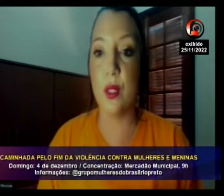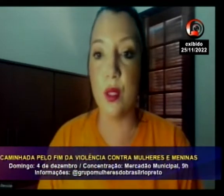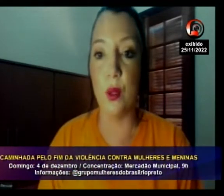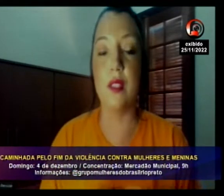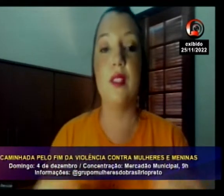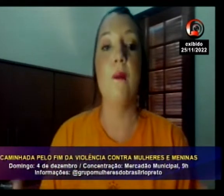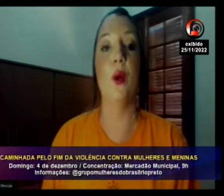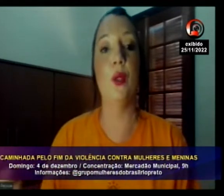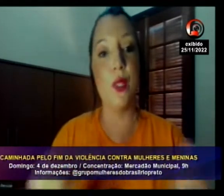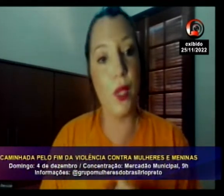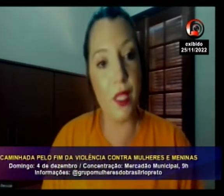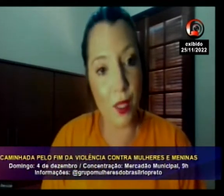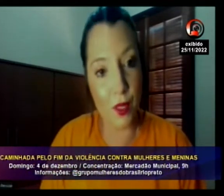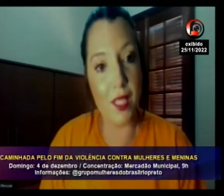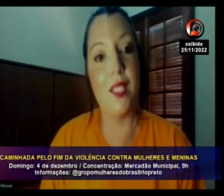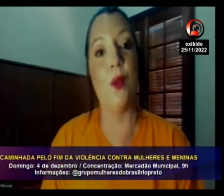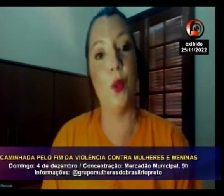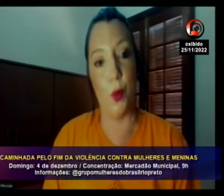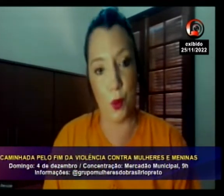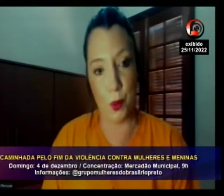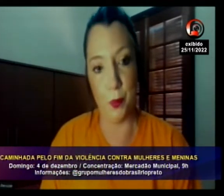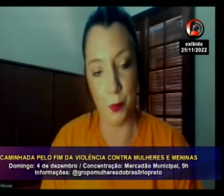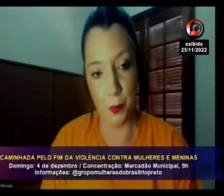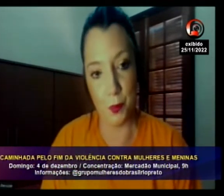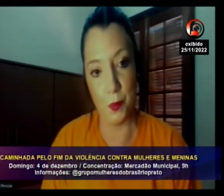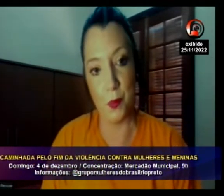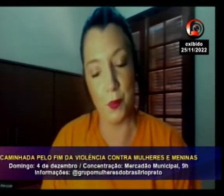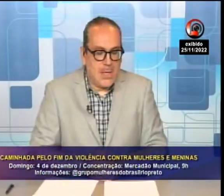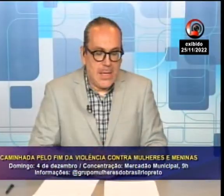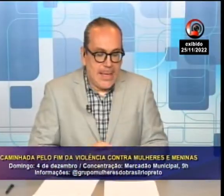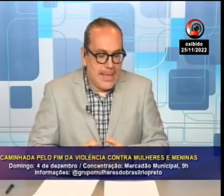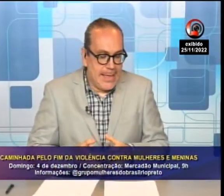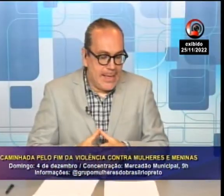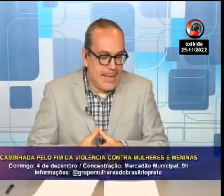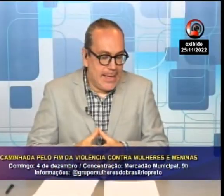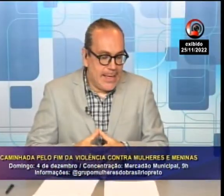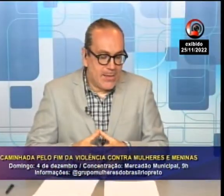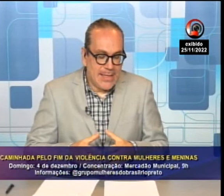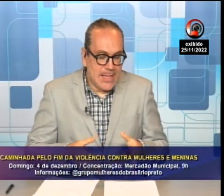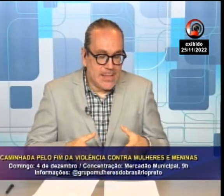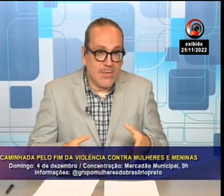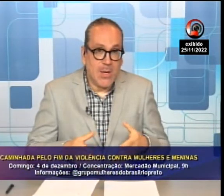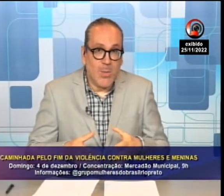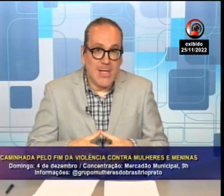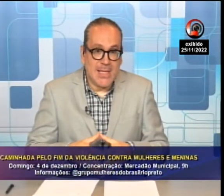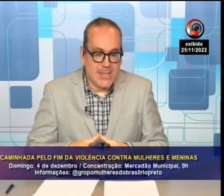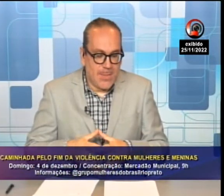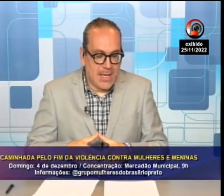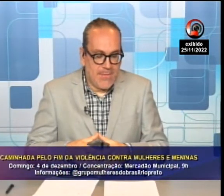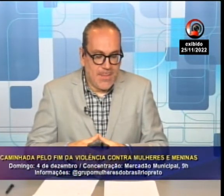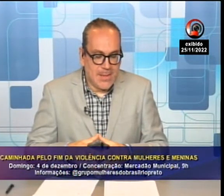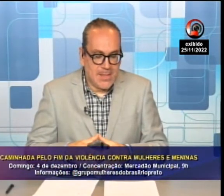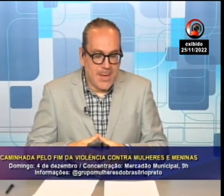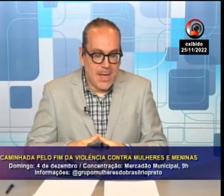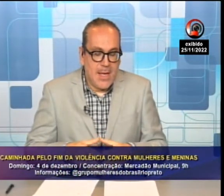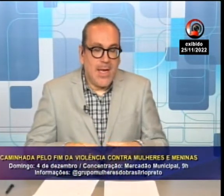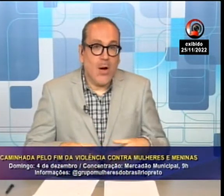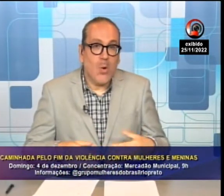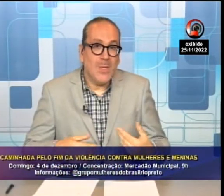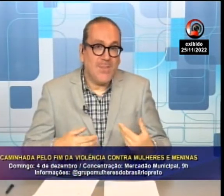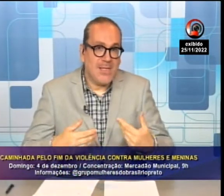outras instituições, Perfeito. Outras organizações a estar conosco. E a orientação, tem alguma orientação para quem vai